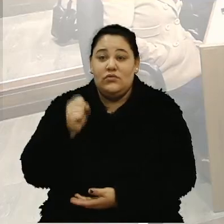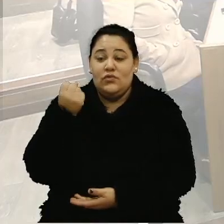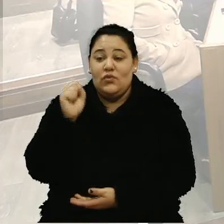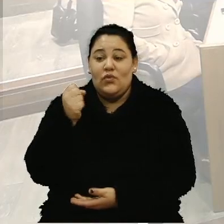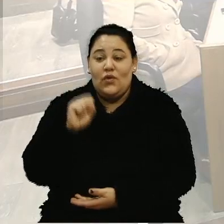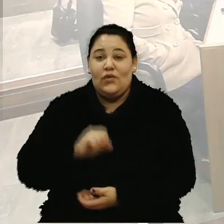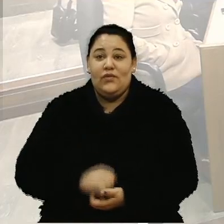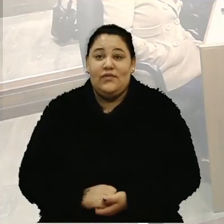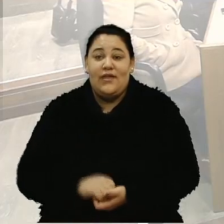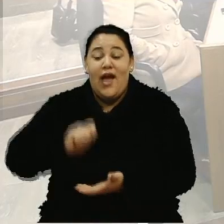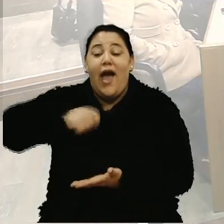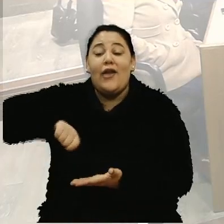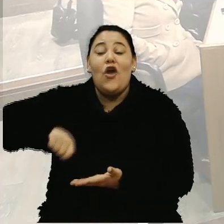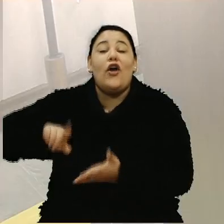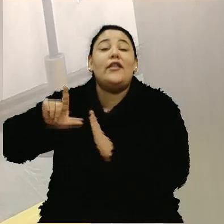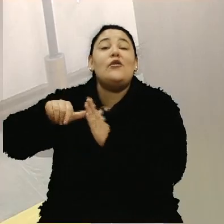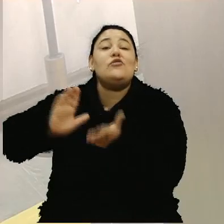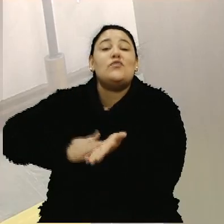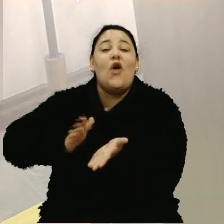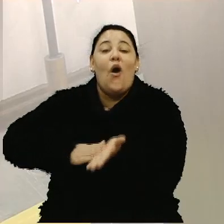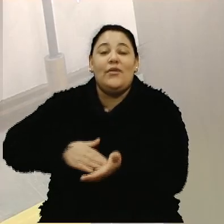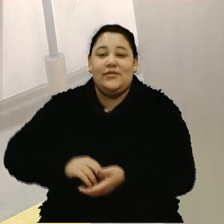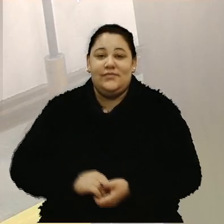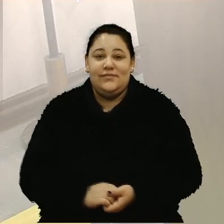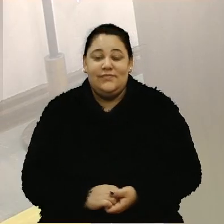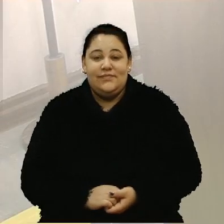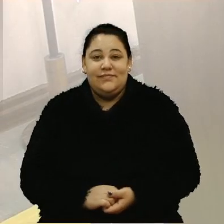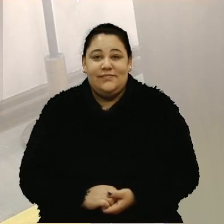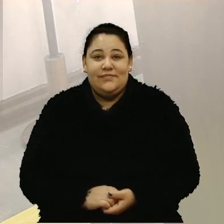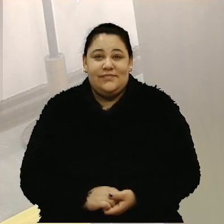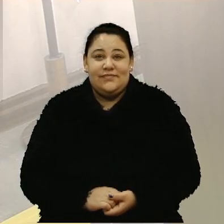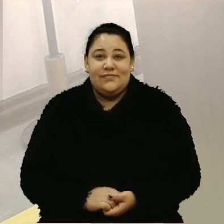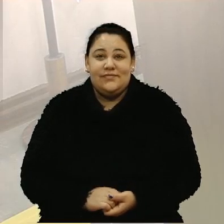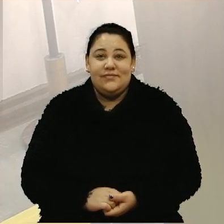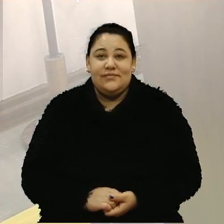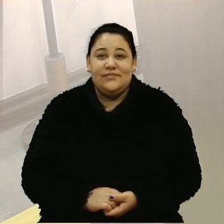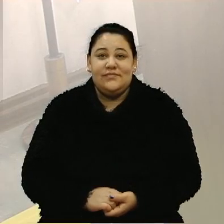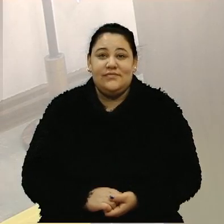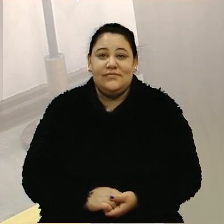anais. Uma declaração de líder da bancada do PP, senhor presidente.